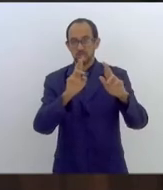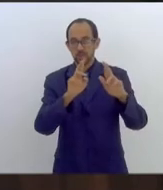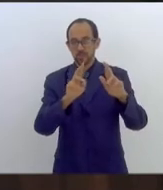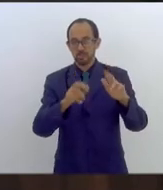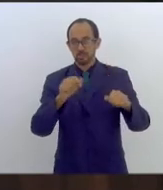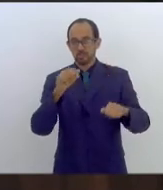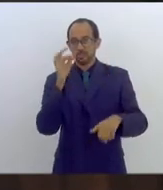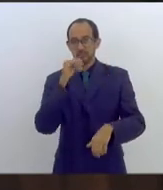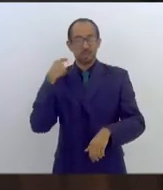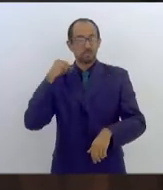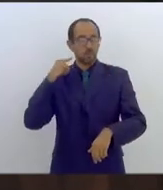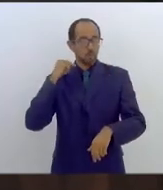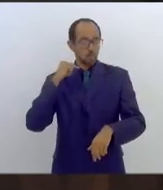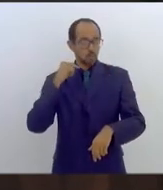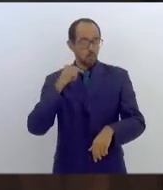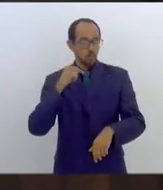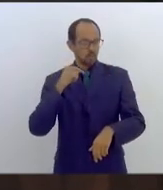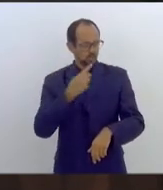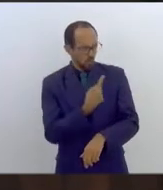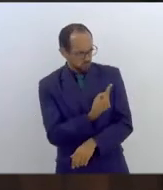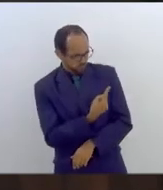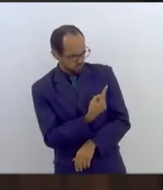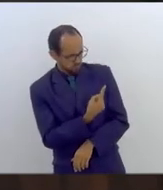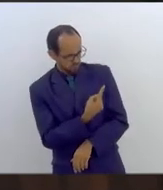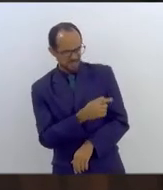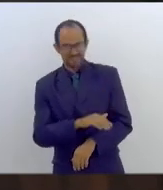um tá disputando ainda é